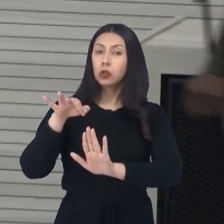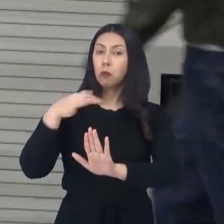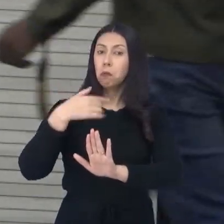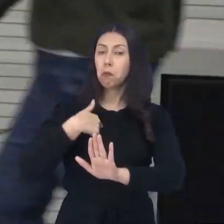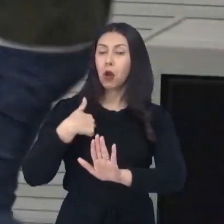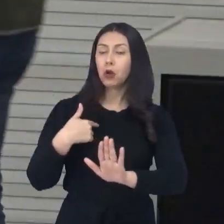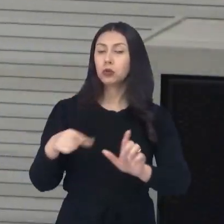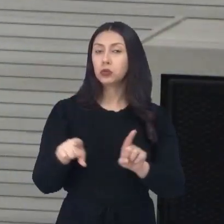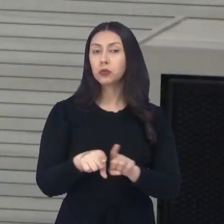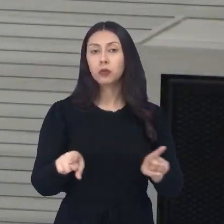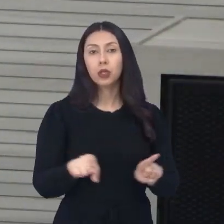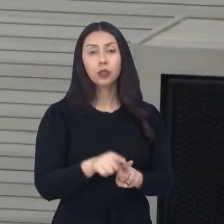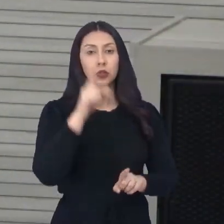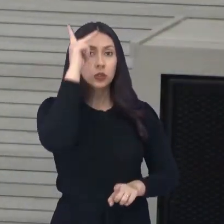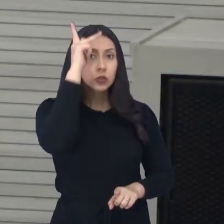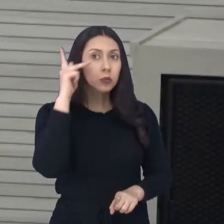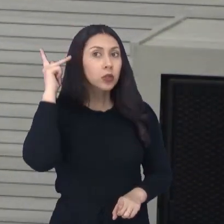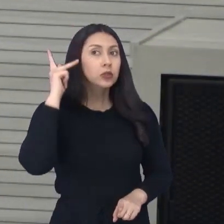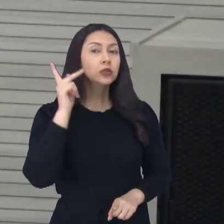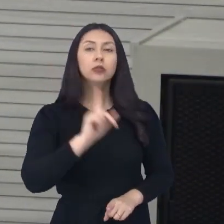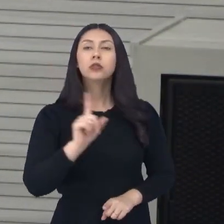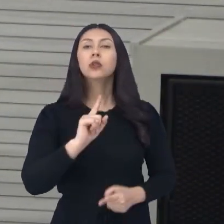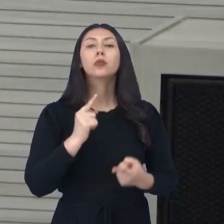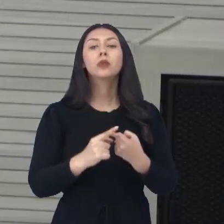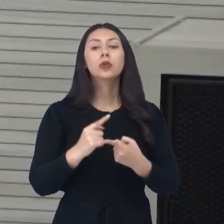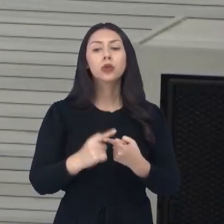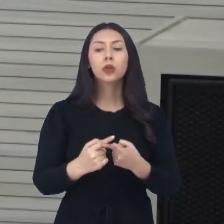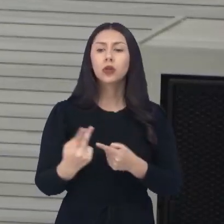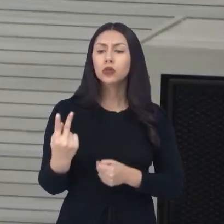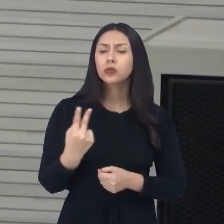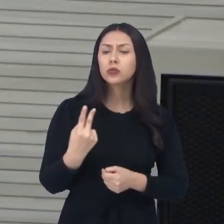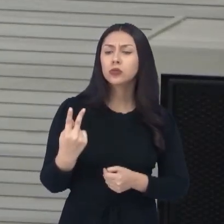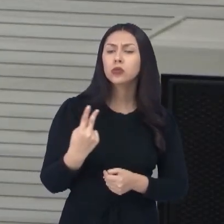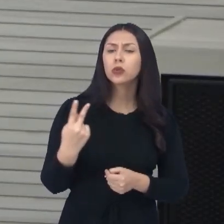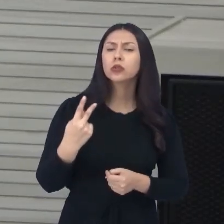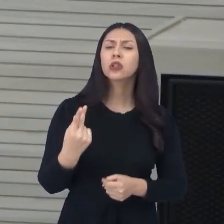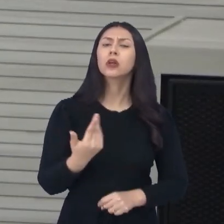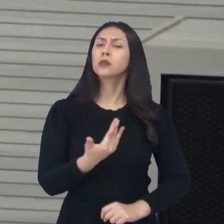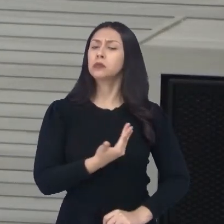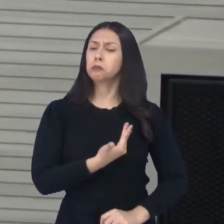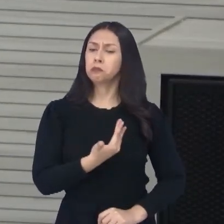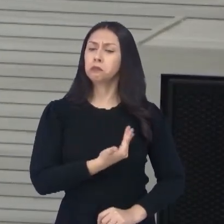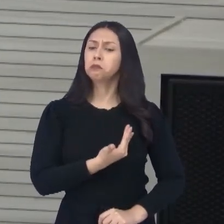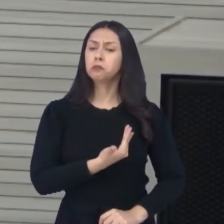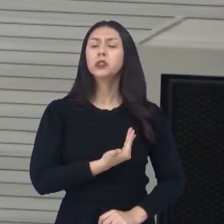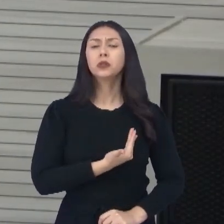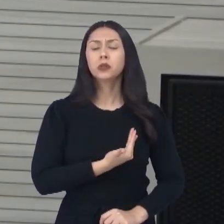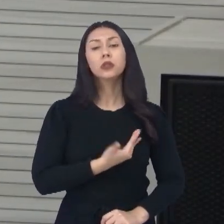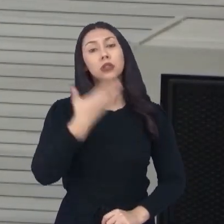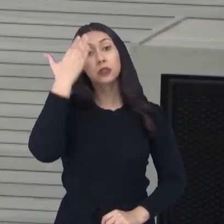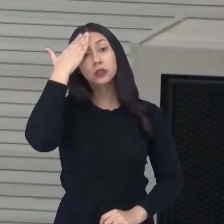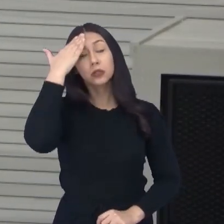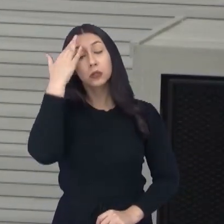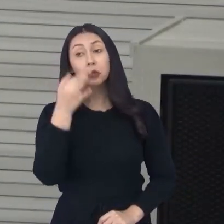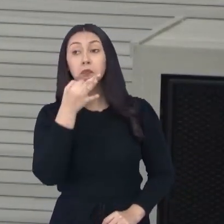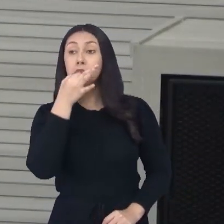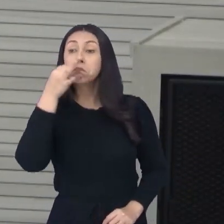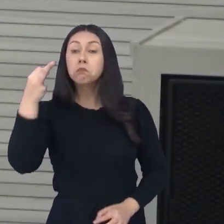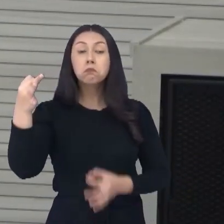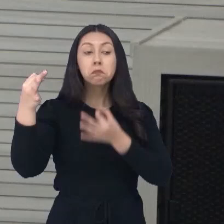não. Porque eu e o Petite, a gente tem bastante amizade para saber para cada lado qual um